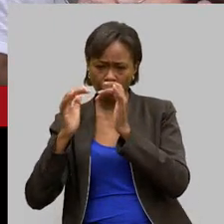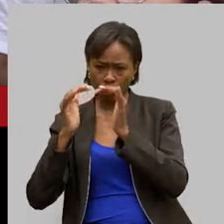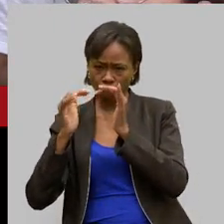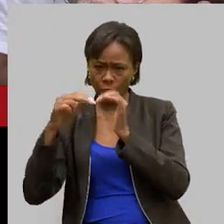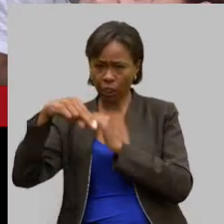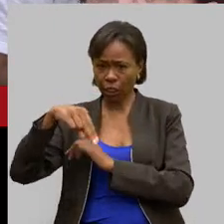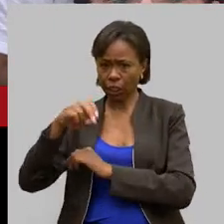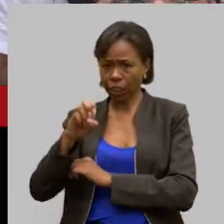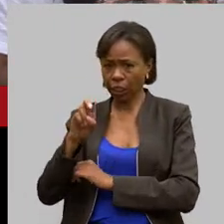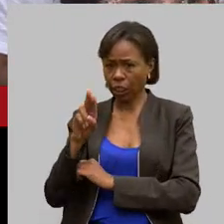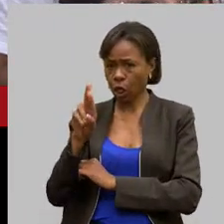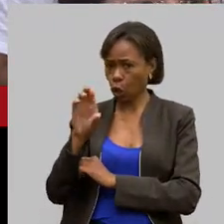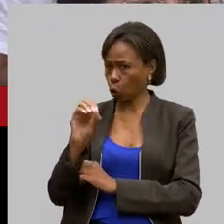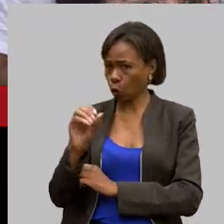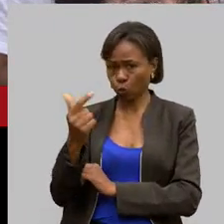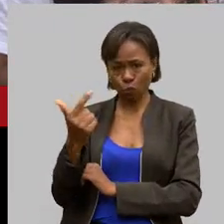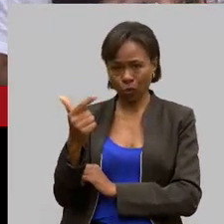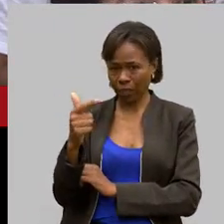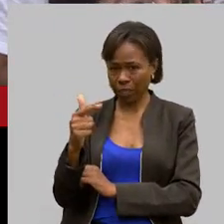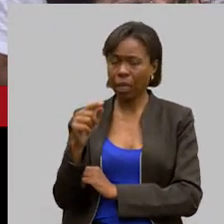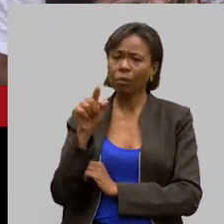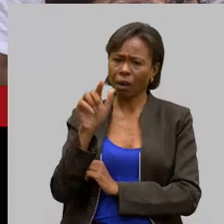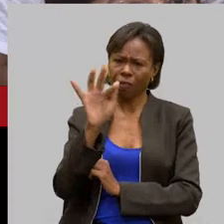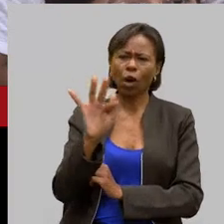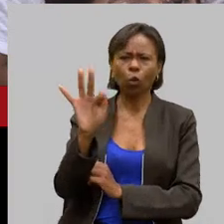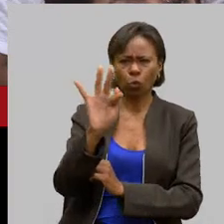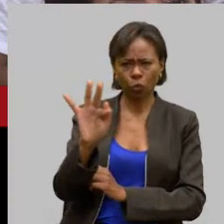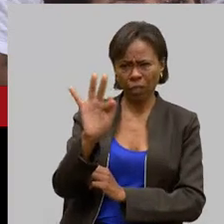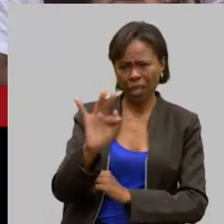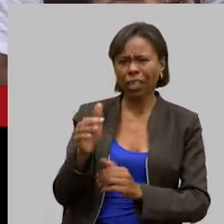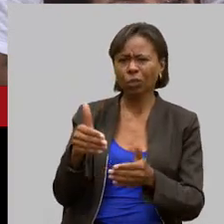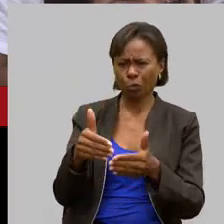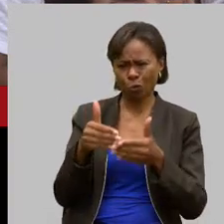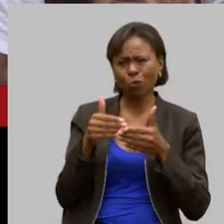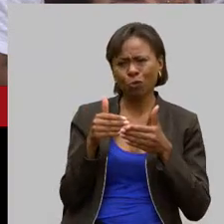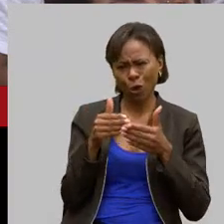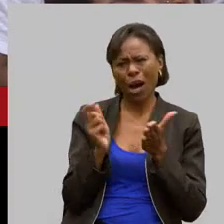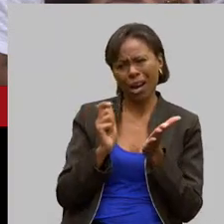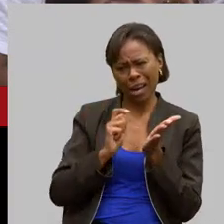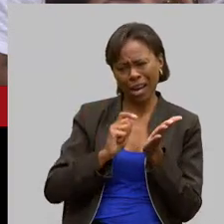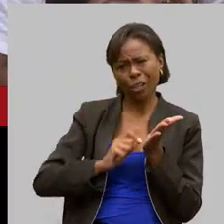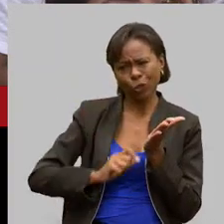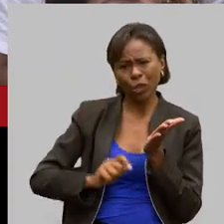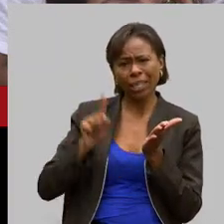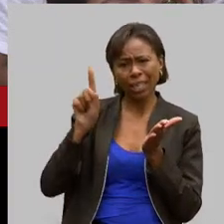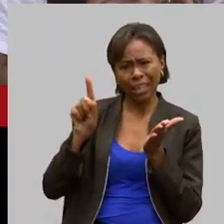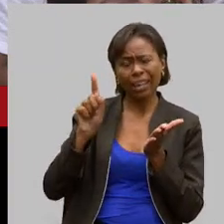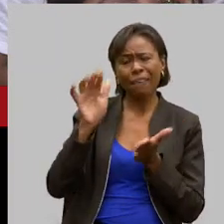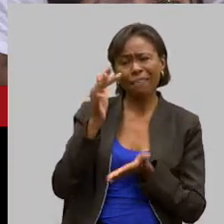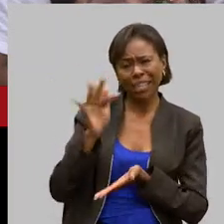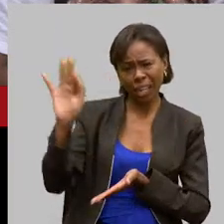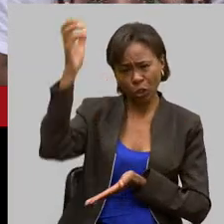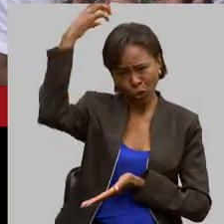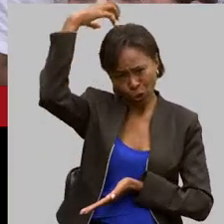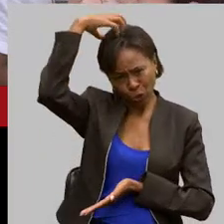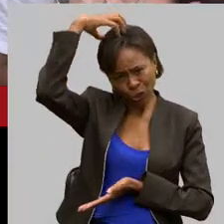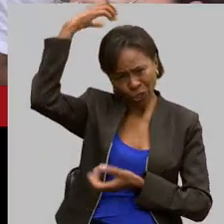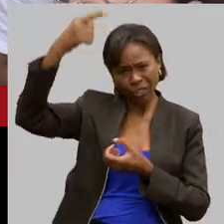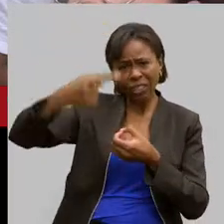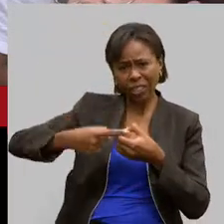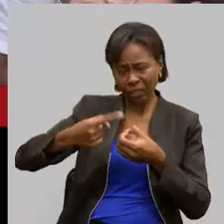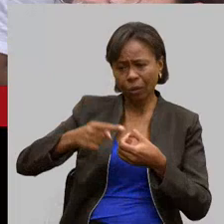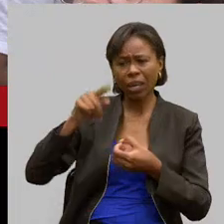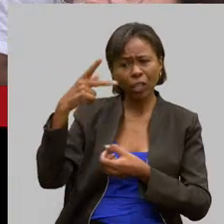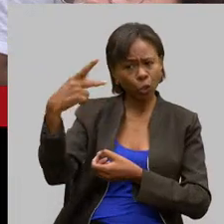Se você puder por favor anotar isso a Faculdade Federal de São João Del Rei que é a sua cidade para nós criarmos